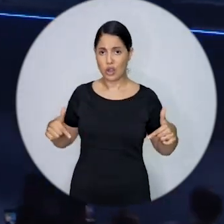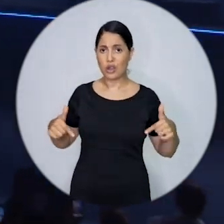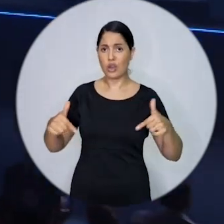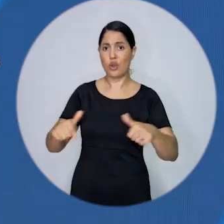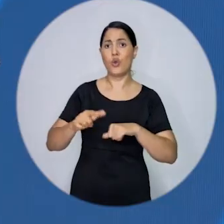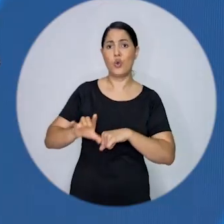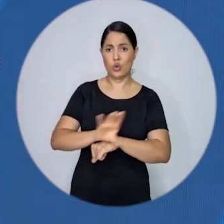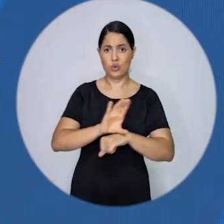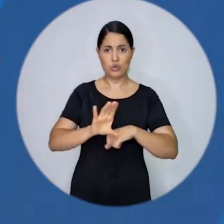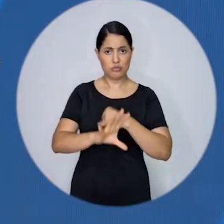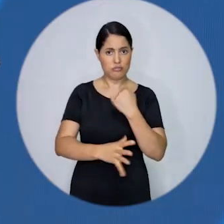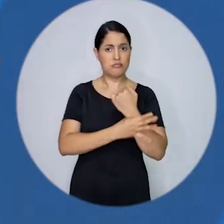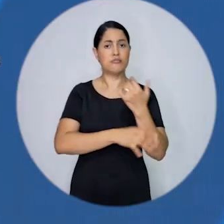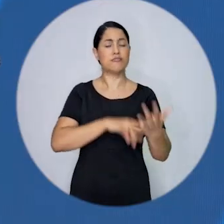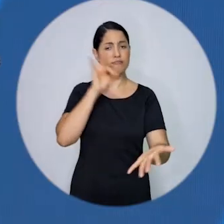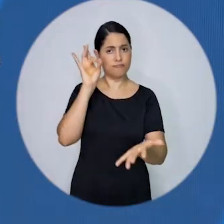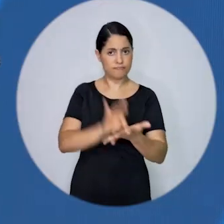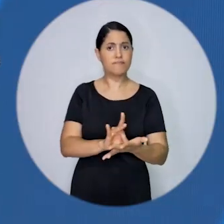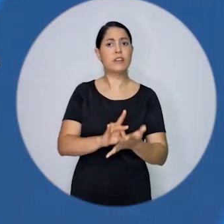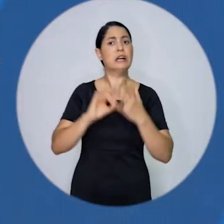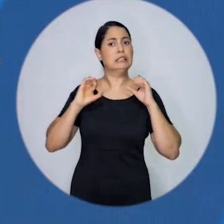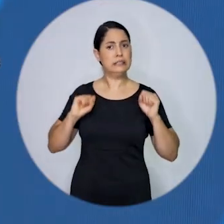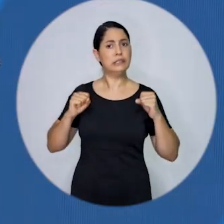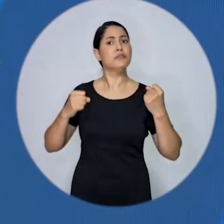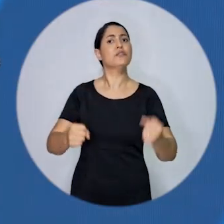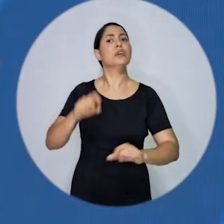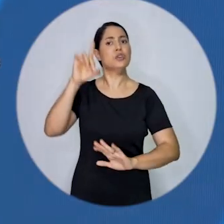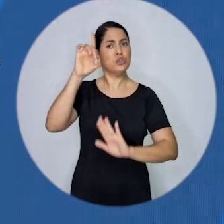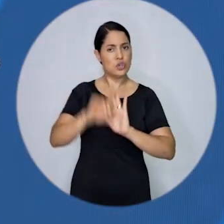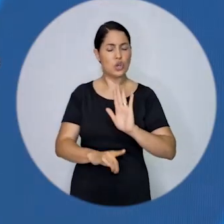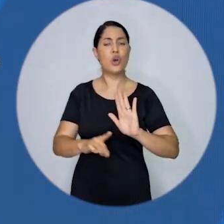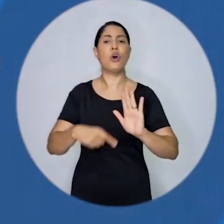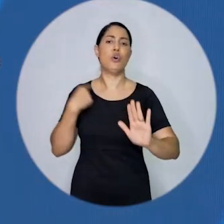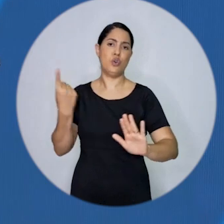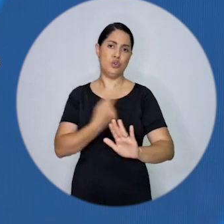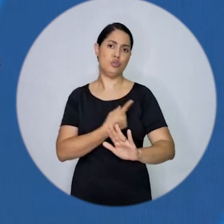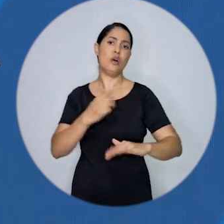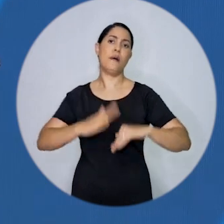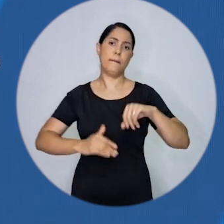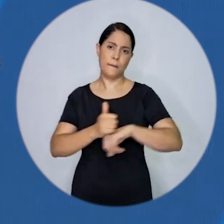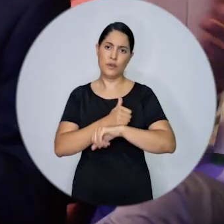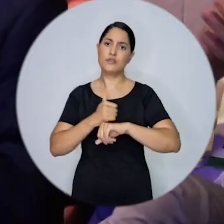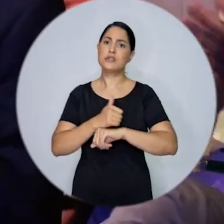das garantias constitucionais, da defesa combativa, das prerrogativas da